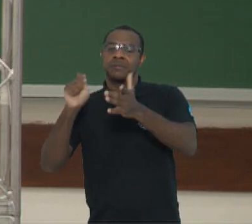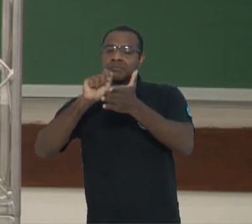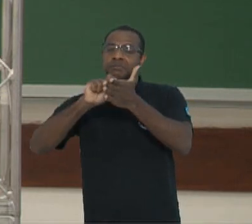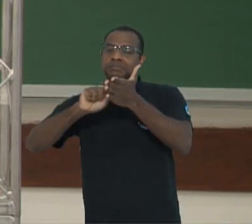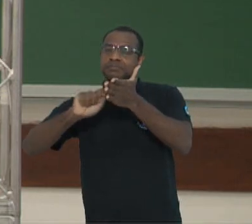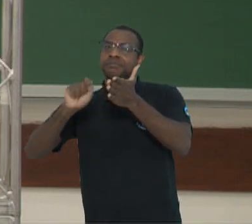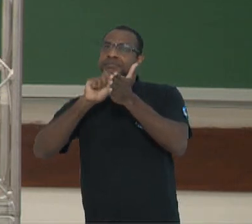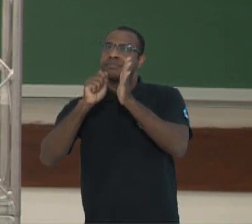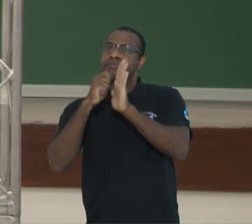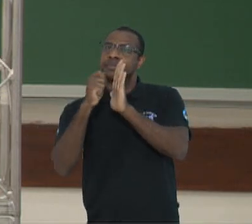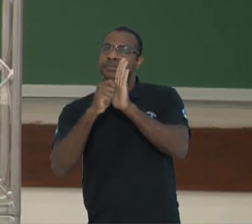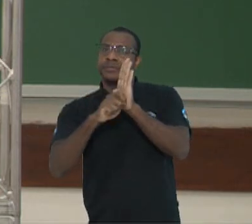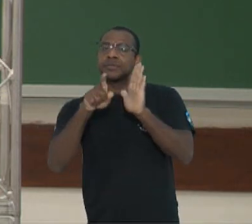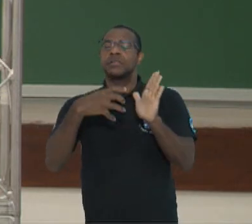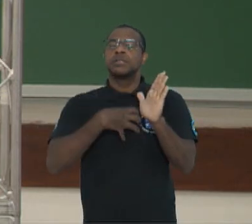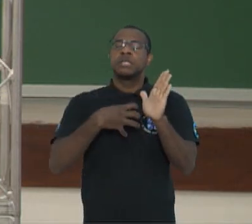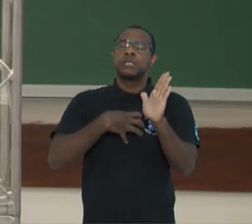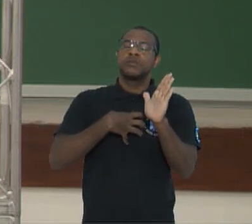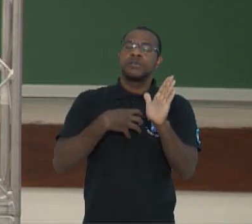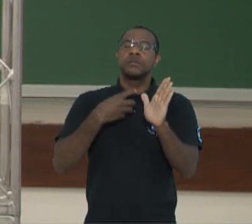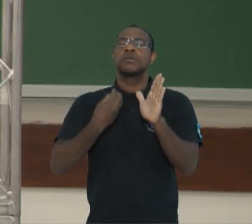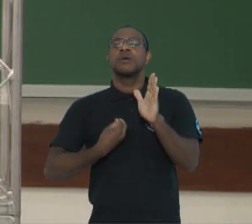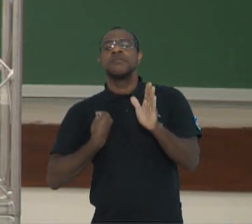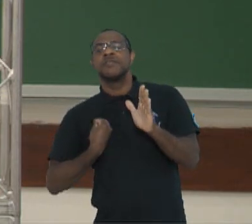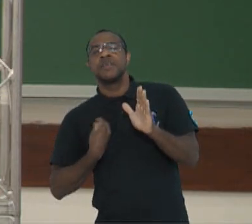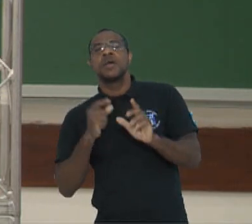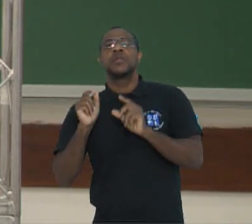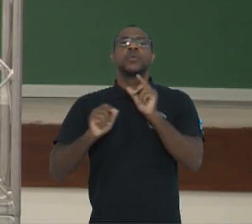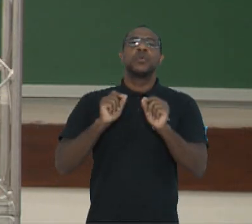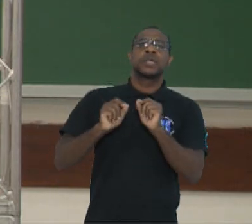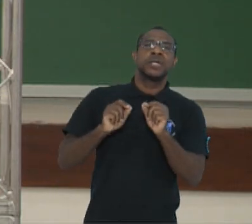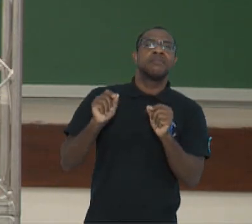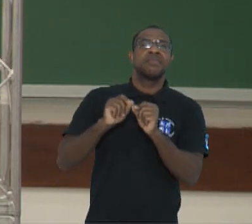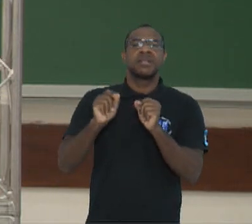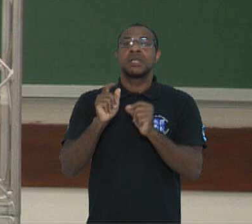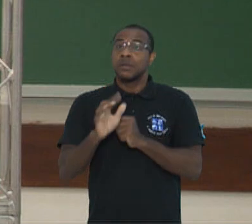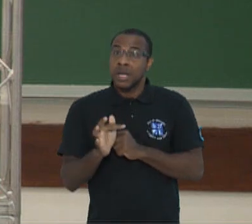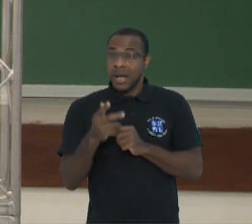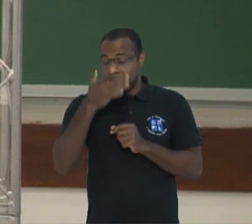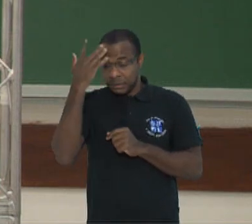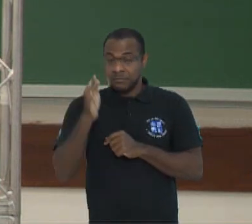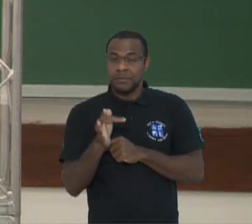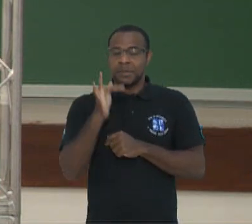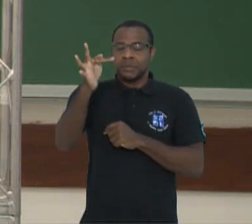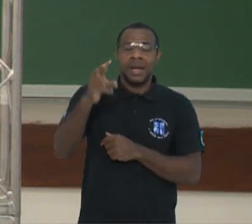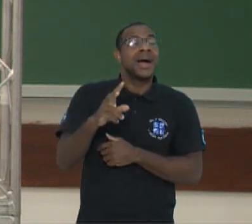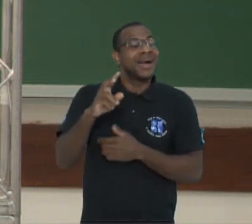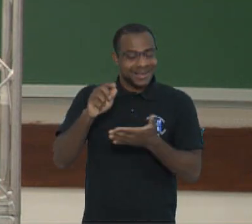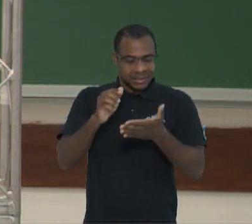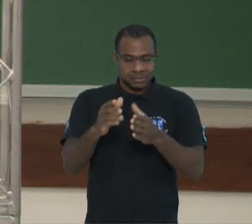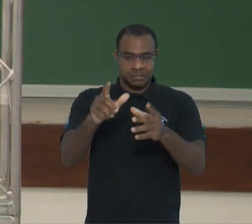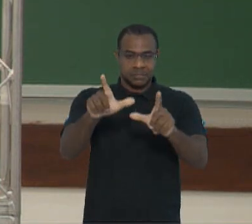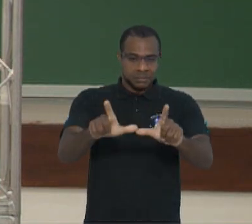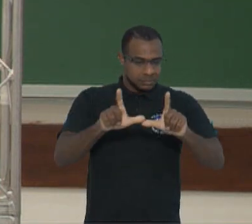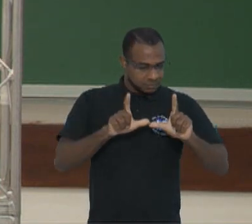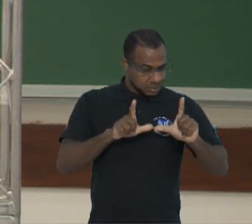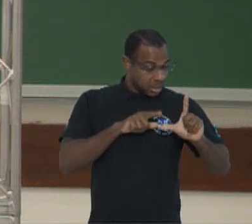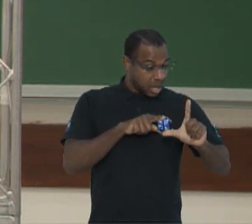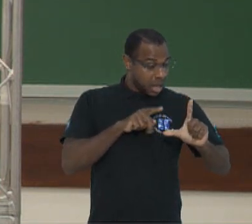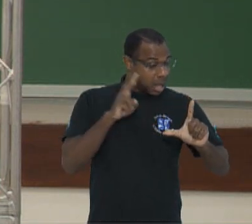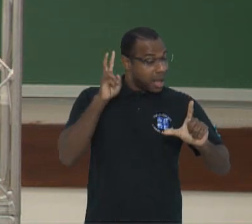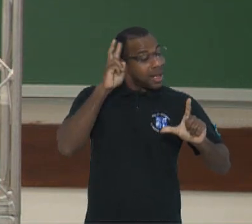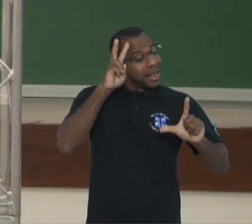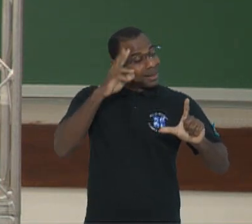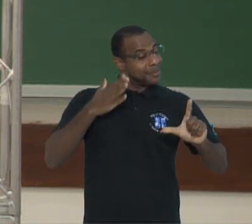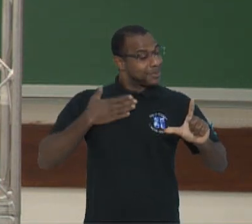vocês estão passando, o que vocês estão vivendo, vai fazer com que a pessoa, num futuro, ela relembre. Quando ela pegar esse postcard, quando ela